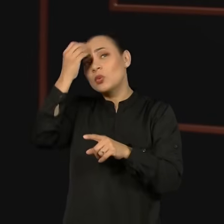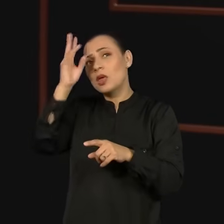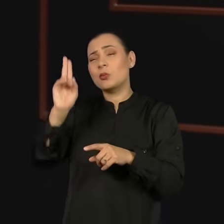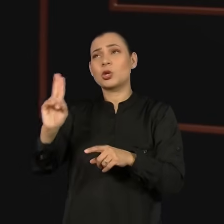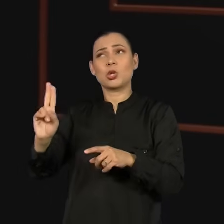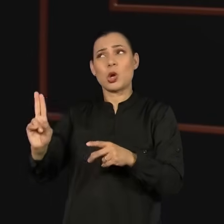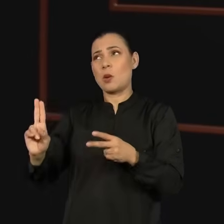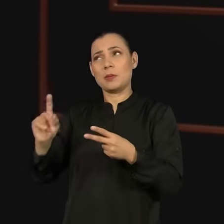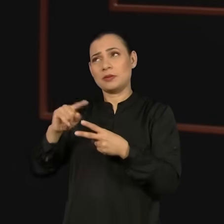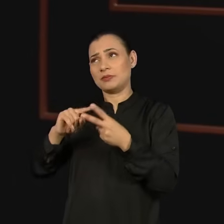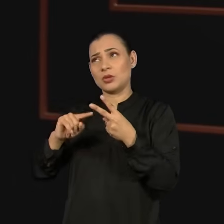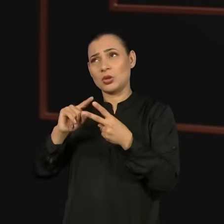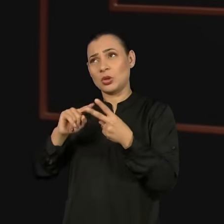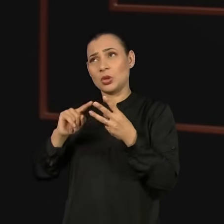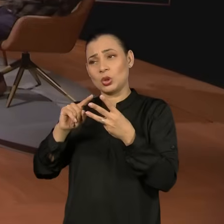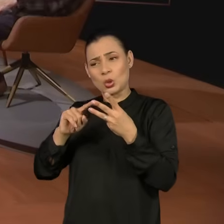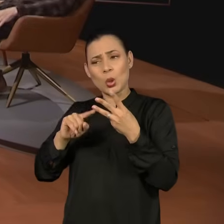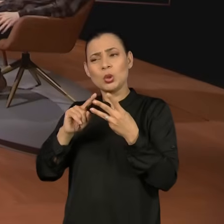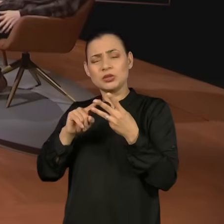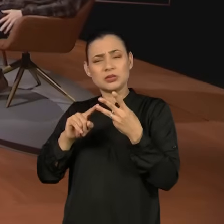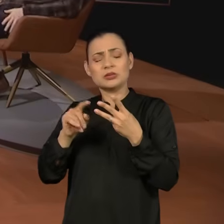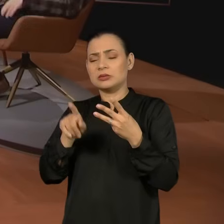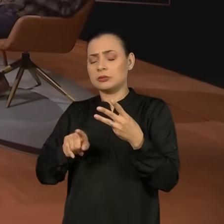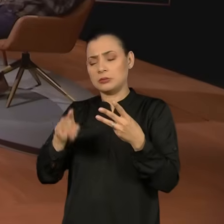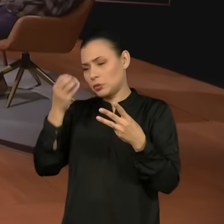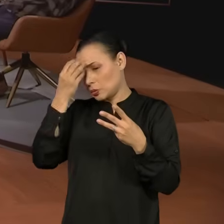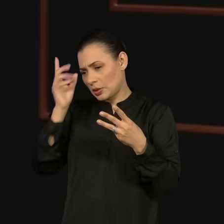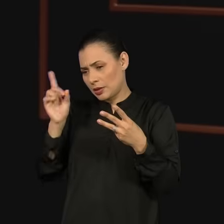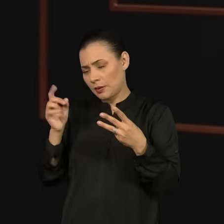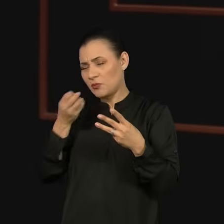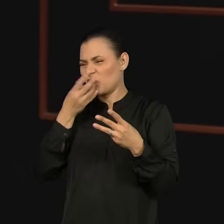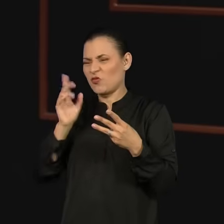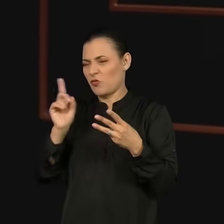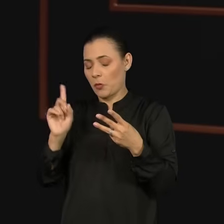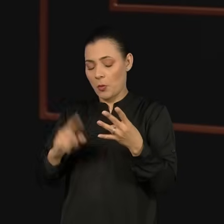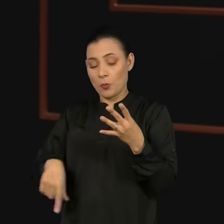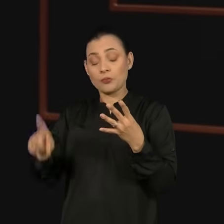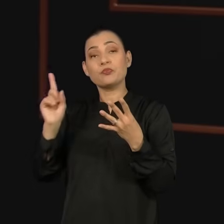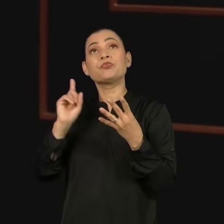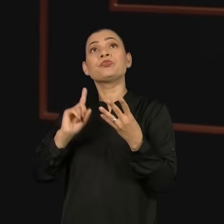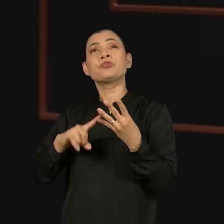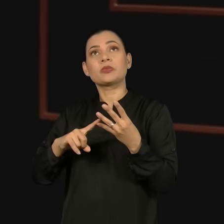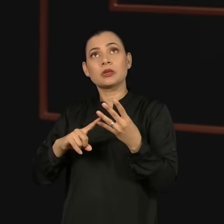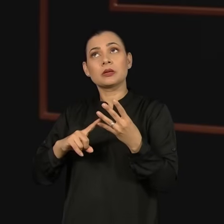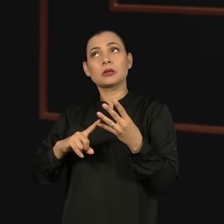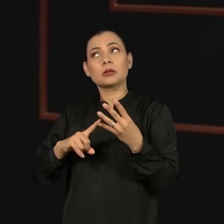nome da pessoa, mas também foi coisas que não deram certo. Aí